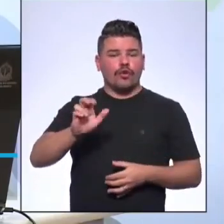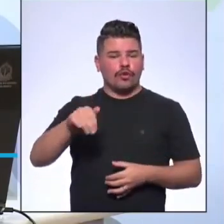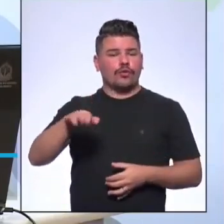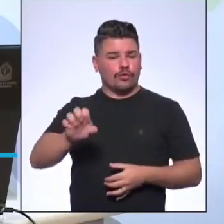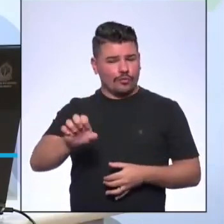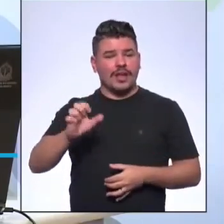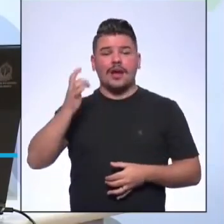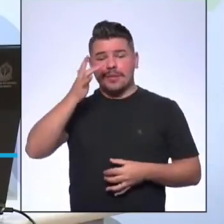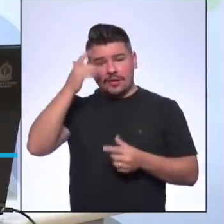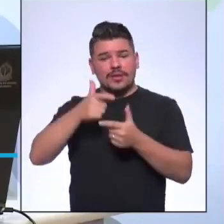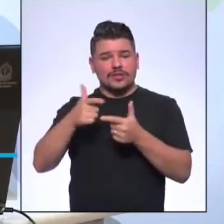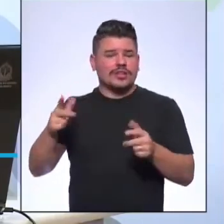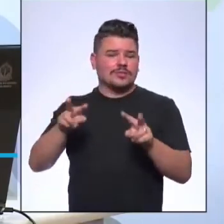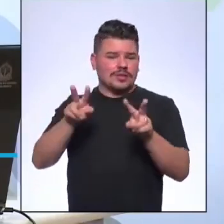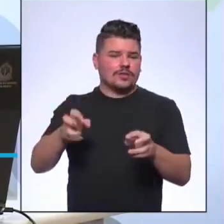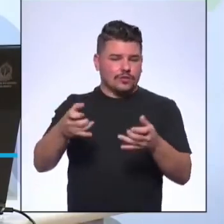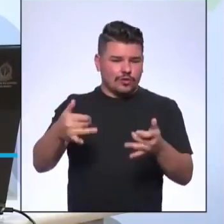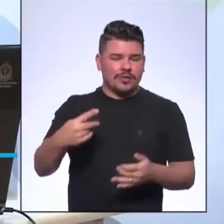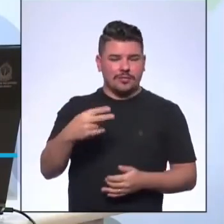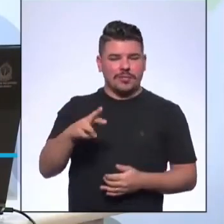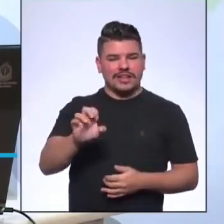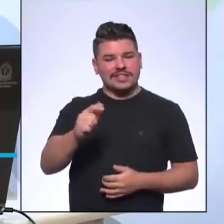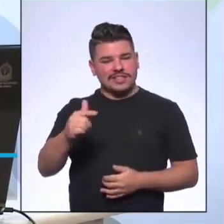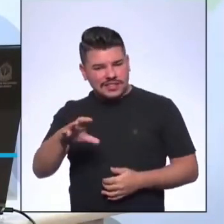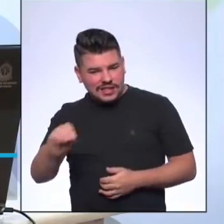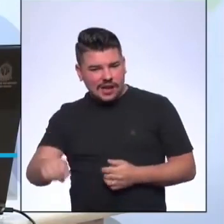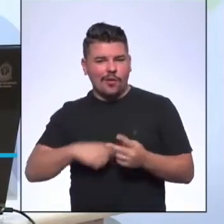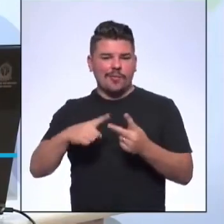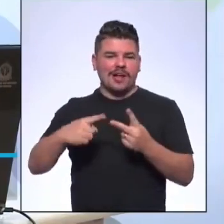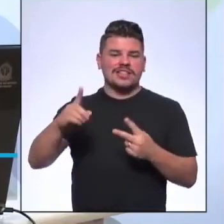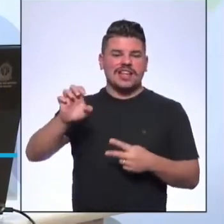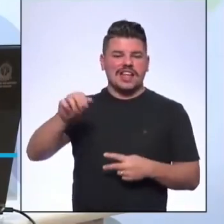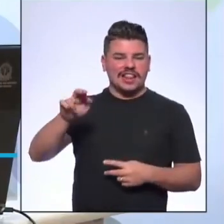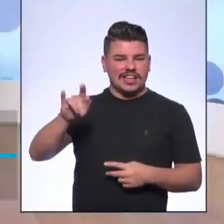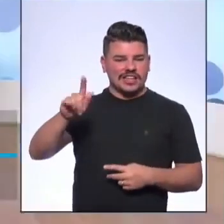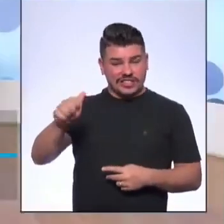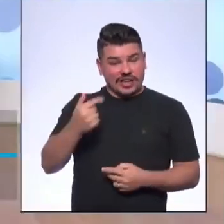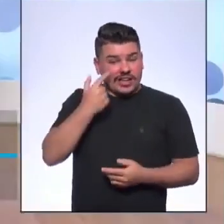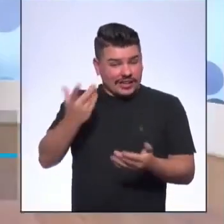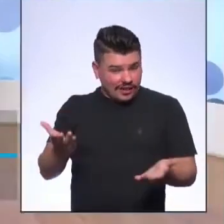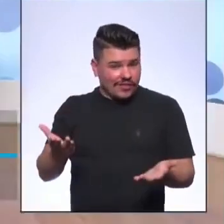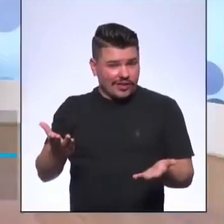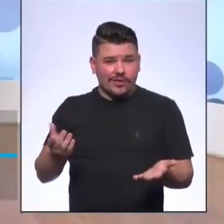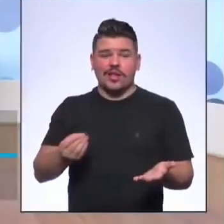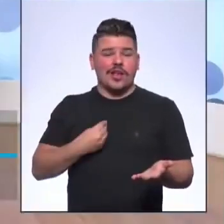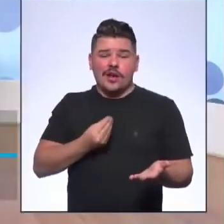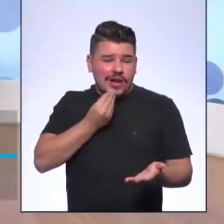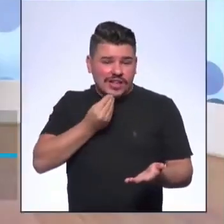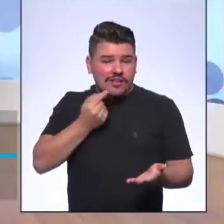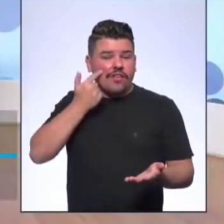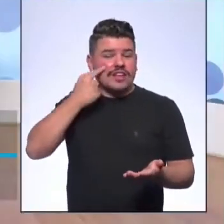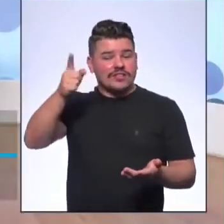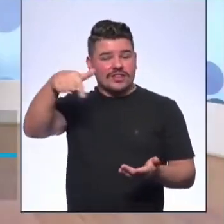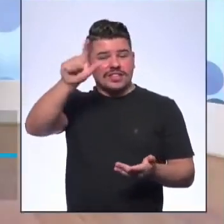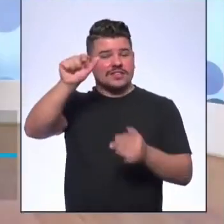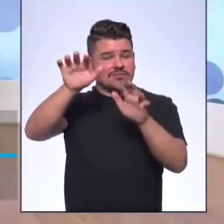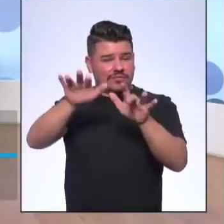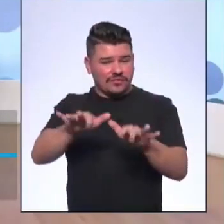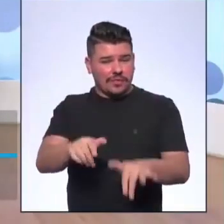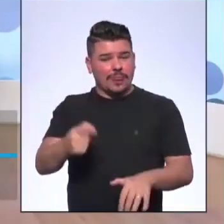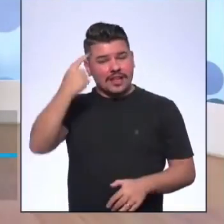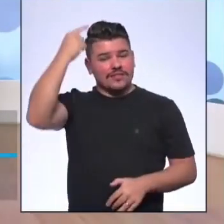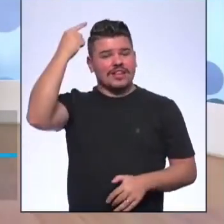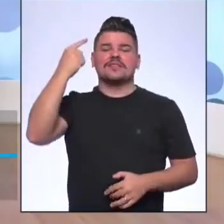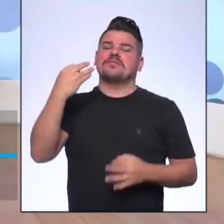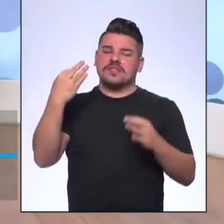pessoa falando sobre pressão, energia. Olha, olha, bacana, meus alunos. Olha, tá vendo? Eu nem comentei, falei assim, vamos ver se eles vão adivinhar.